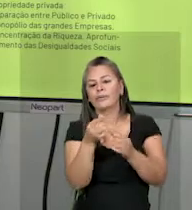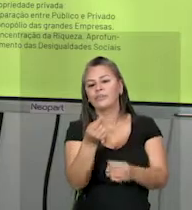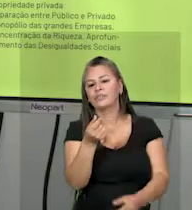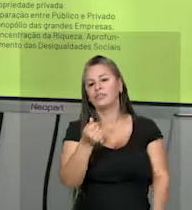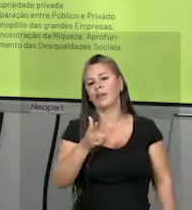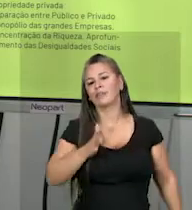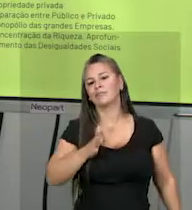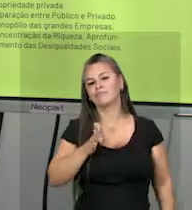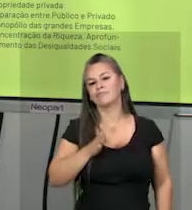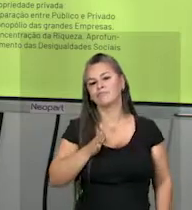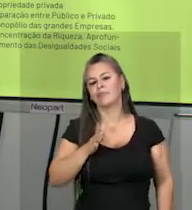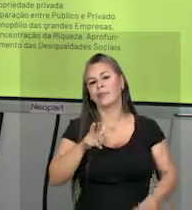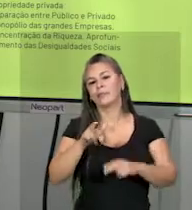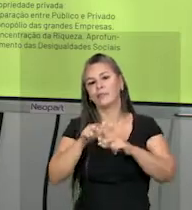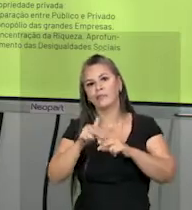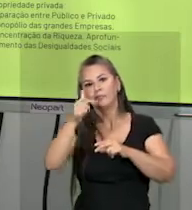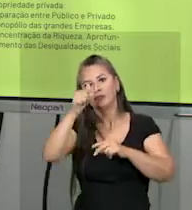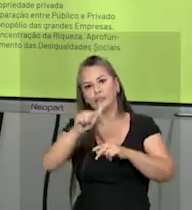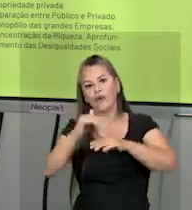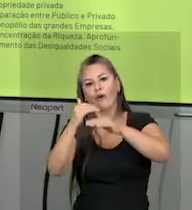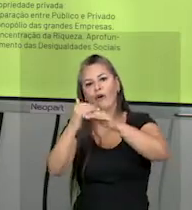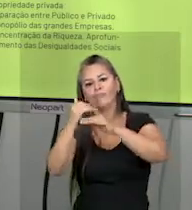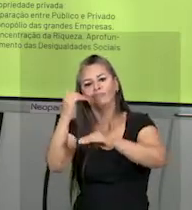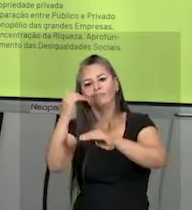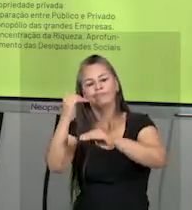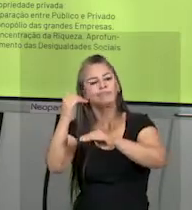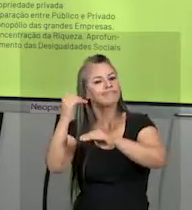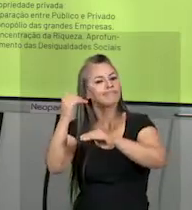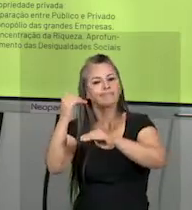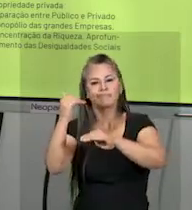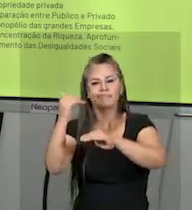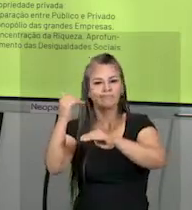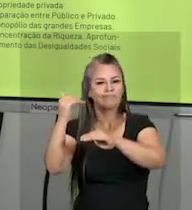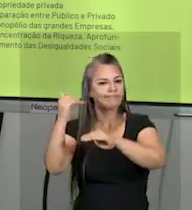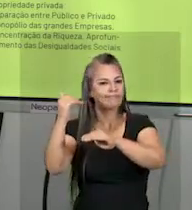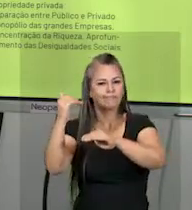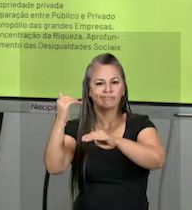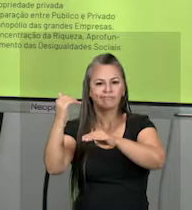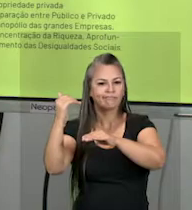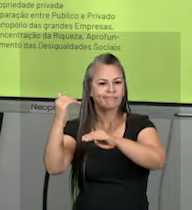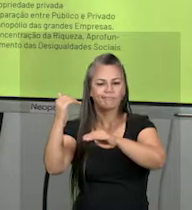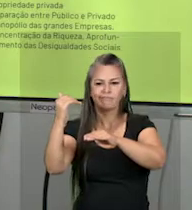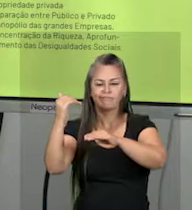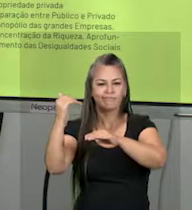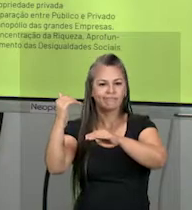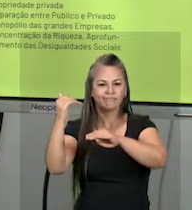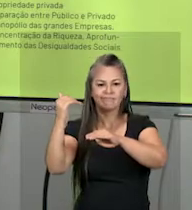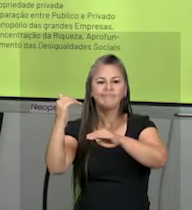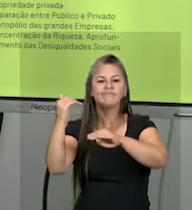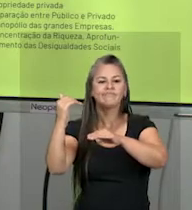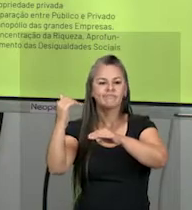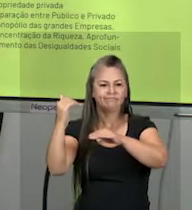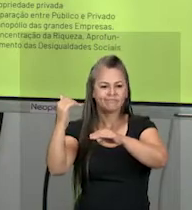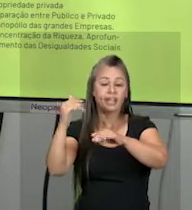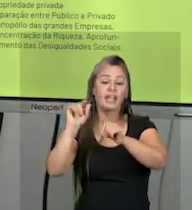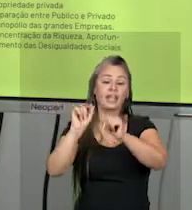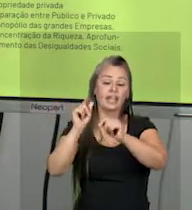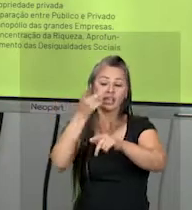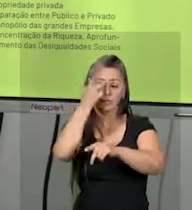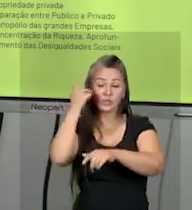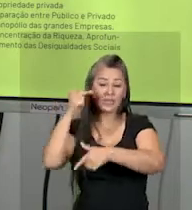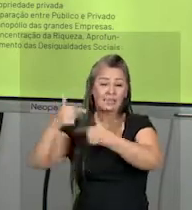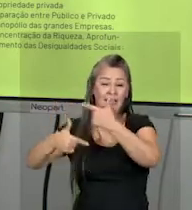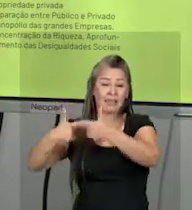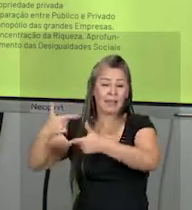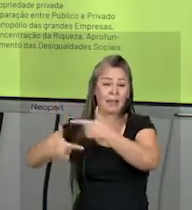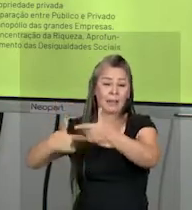sociais, né? A liberdade econômica, simplesmente liberdade econômica, nenhuma regulação, faz com que os trabalhadores, por exemplo, com o